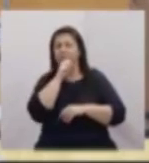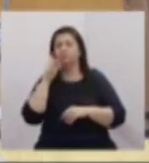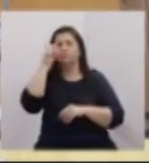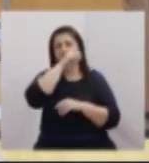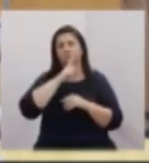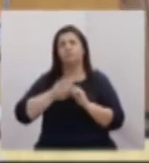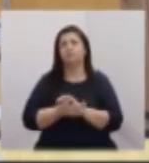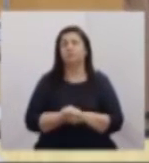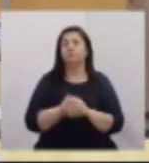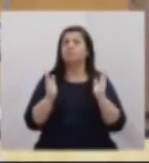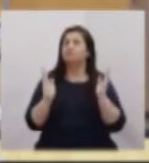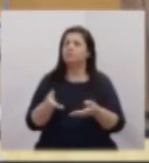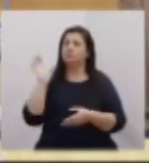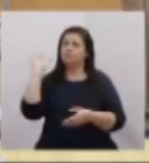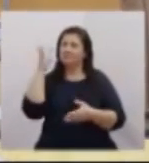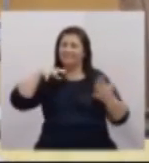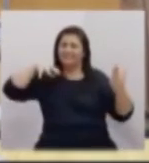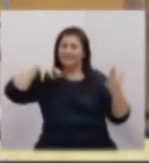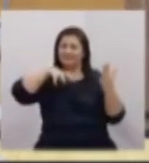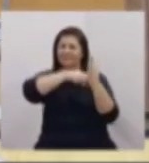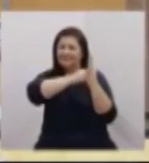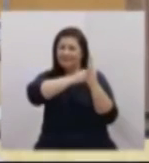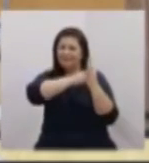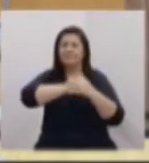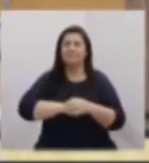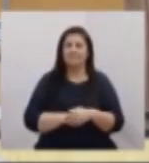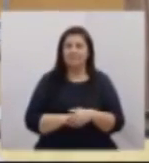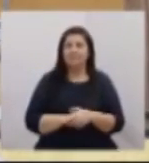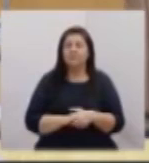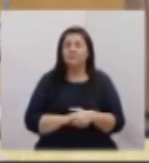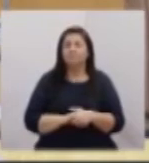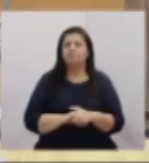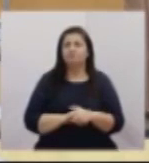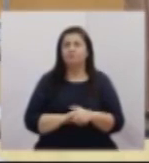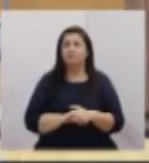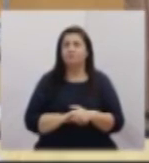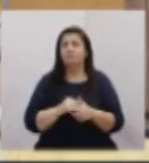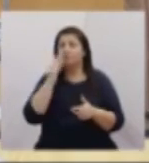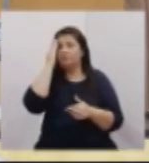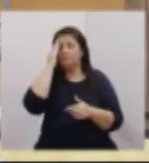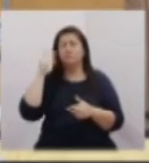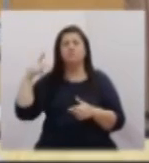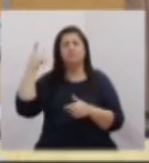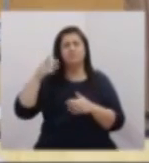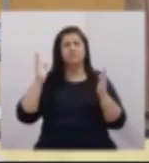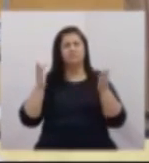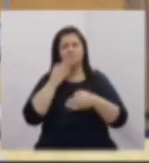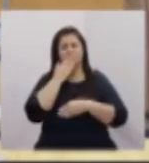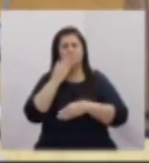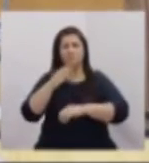o que já ocasionou diversos acidentes de trânsito no referido trecho, considerando que esse vereador solicita a implantação de